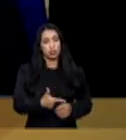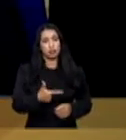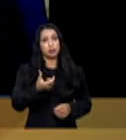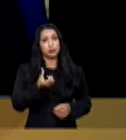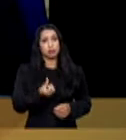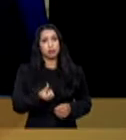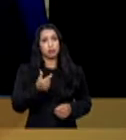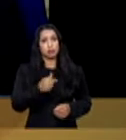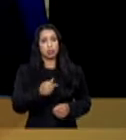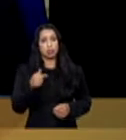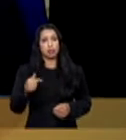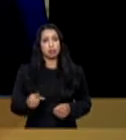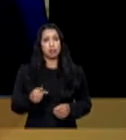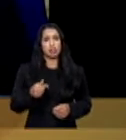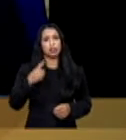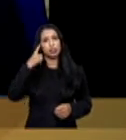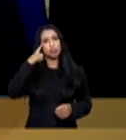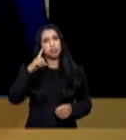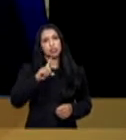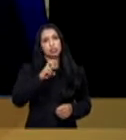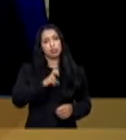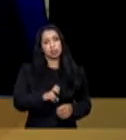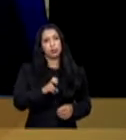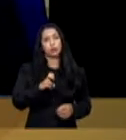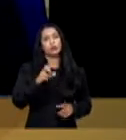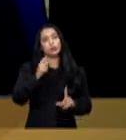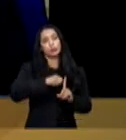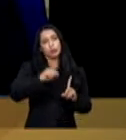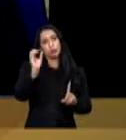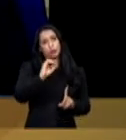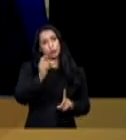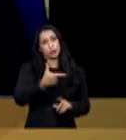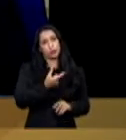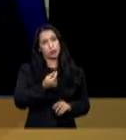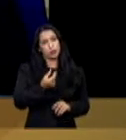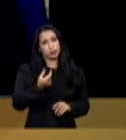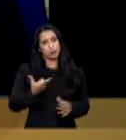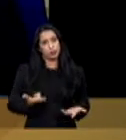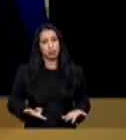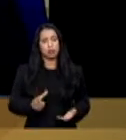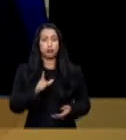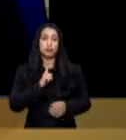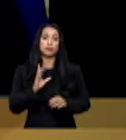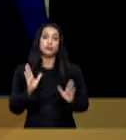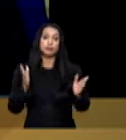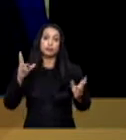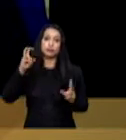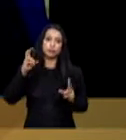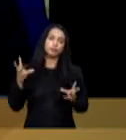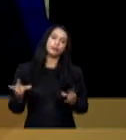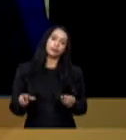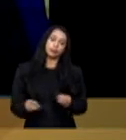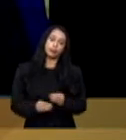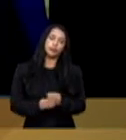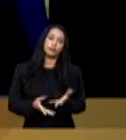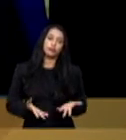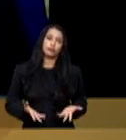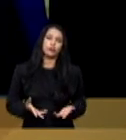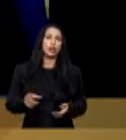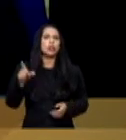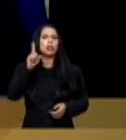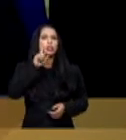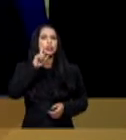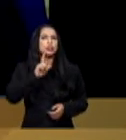2667, julgada em 5 de outubro de 2020. No constitucionalismo, fecho aspas, no constitucionalismo